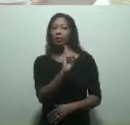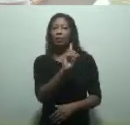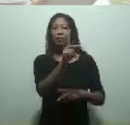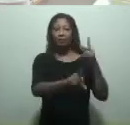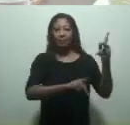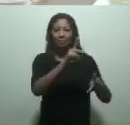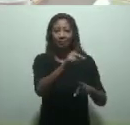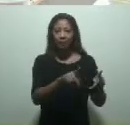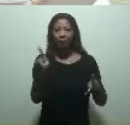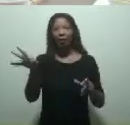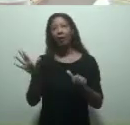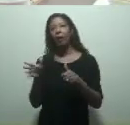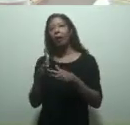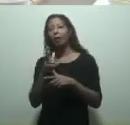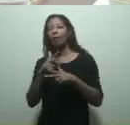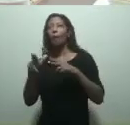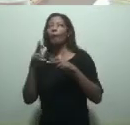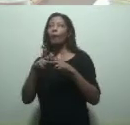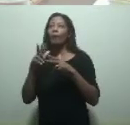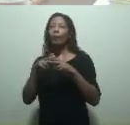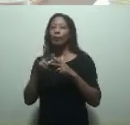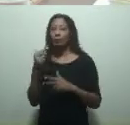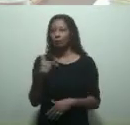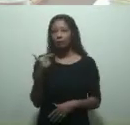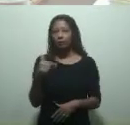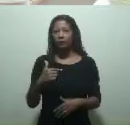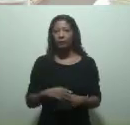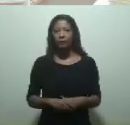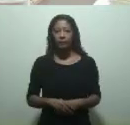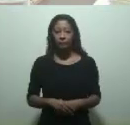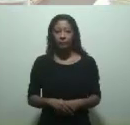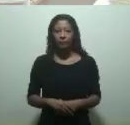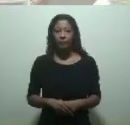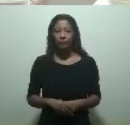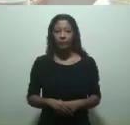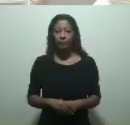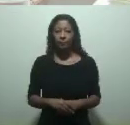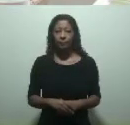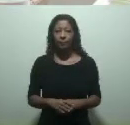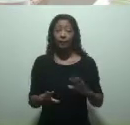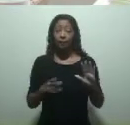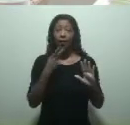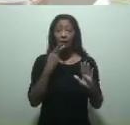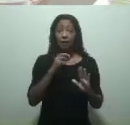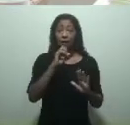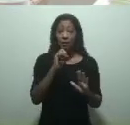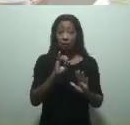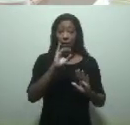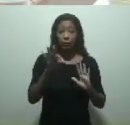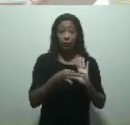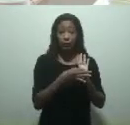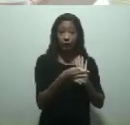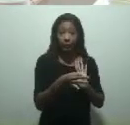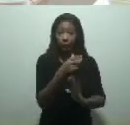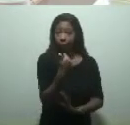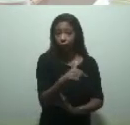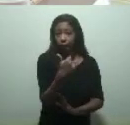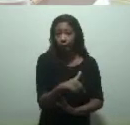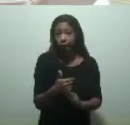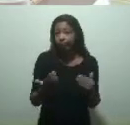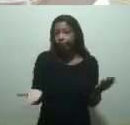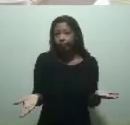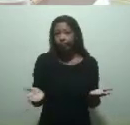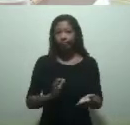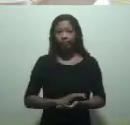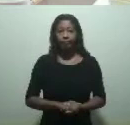discursos. Ademais, disse o seguinte: não tem como justificar o injustificável, concluindo assim sua